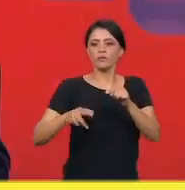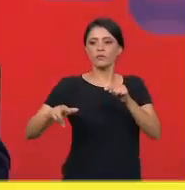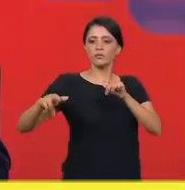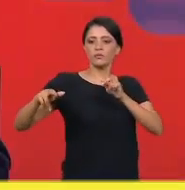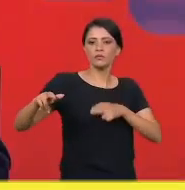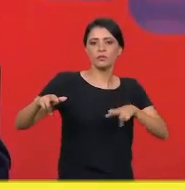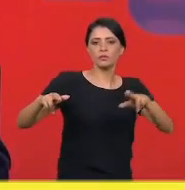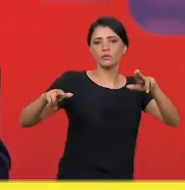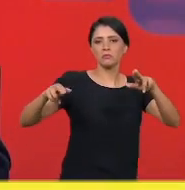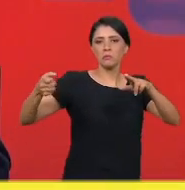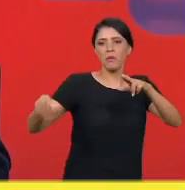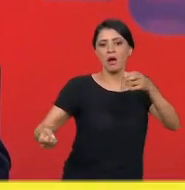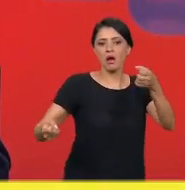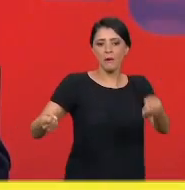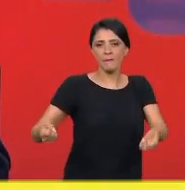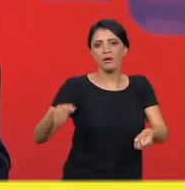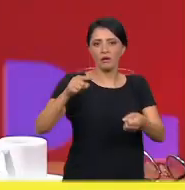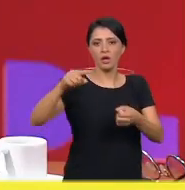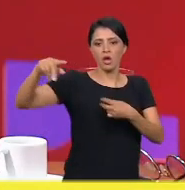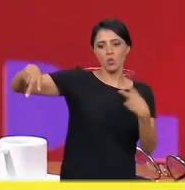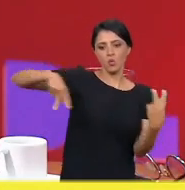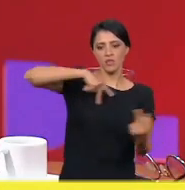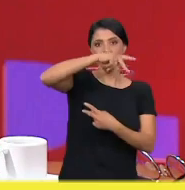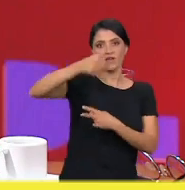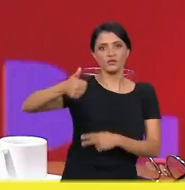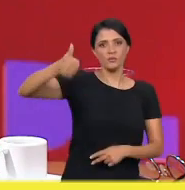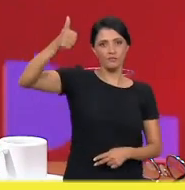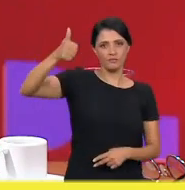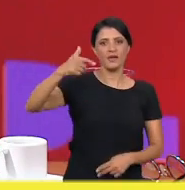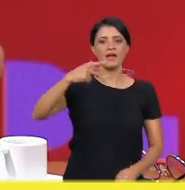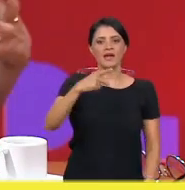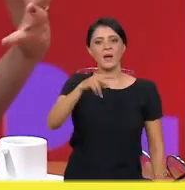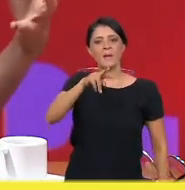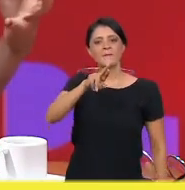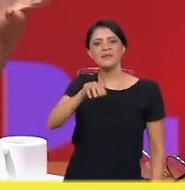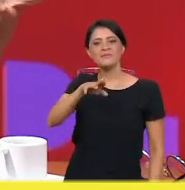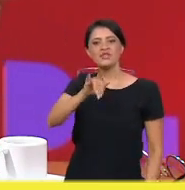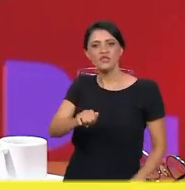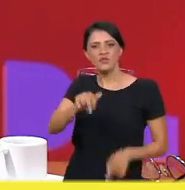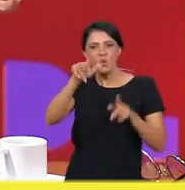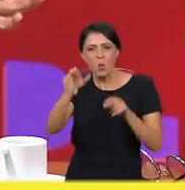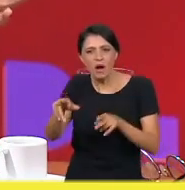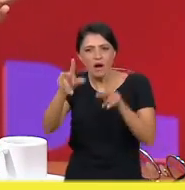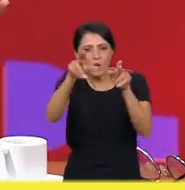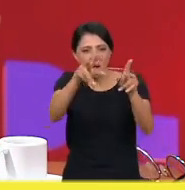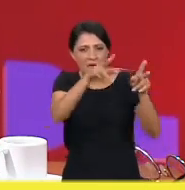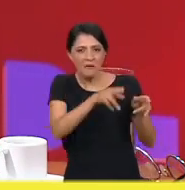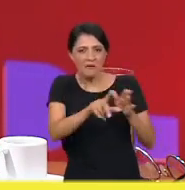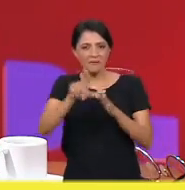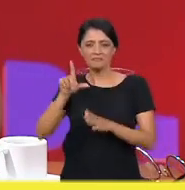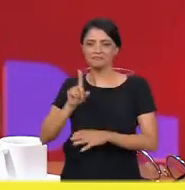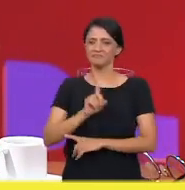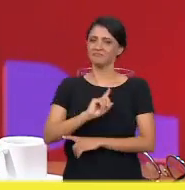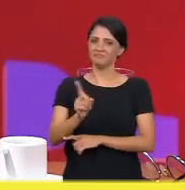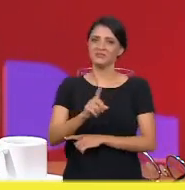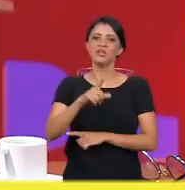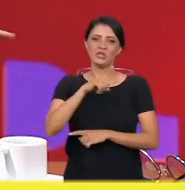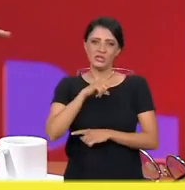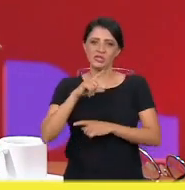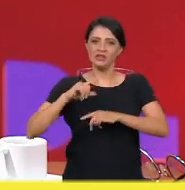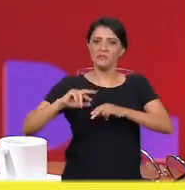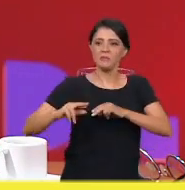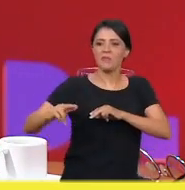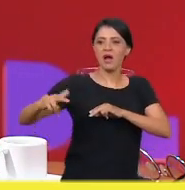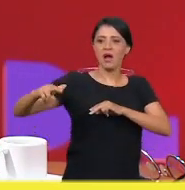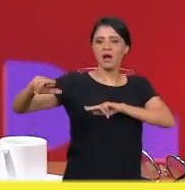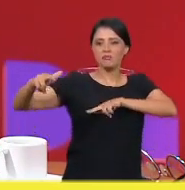de densidade no universo primitivo. Então, ou seja, o universo ele não era todo homogêneo em seus primórdios, ele tinha essas flutuações de